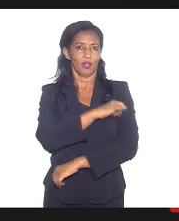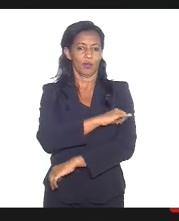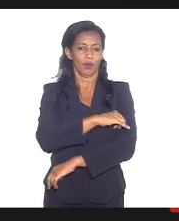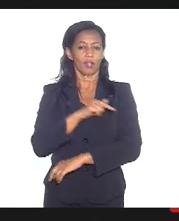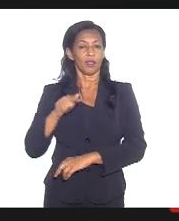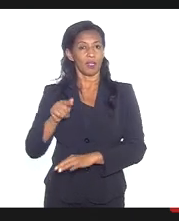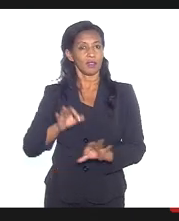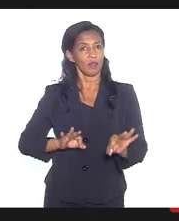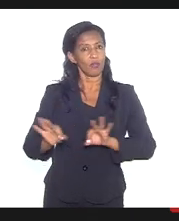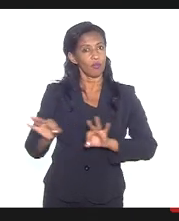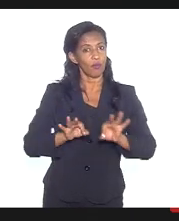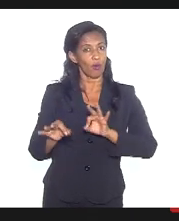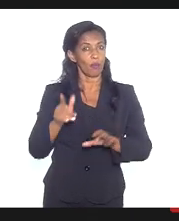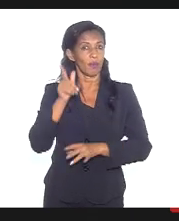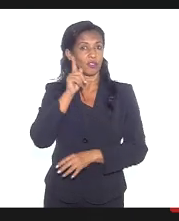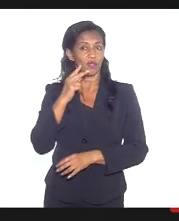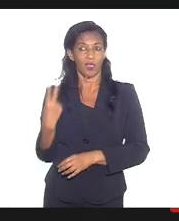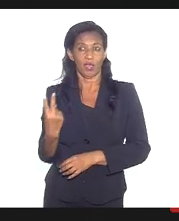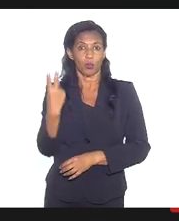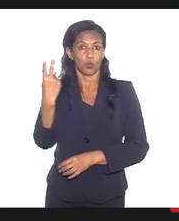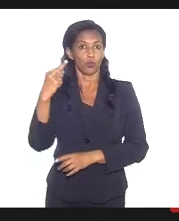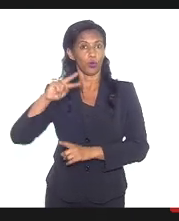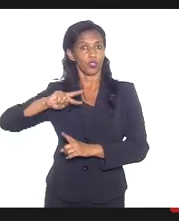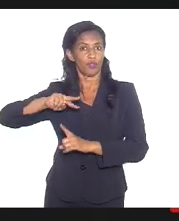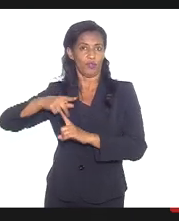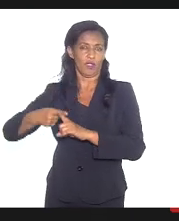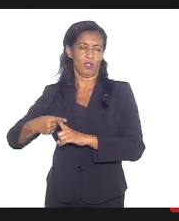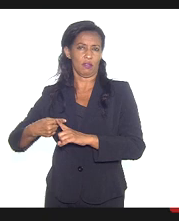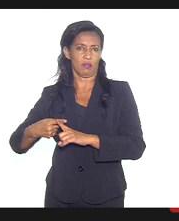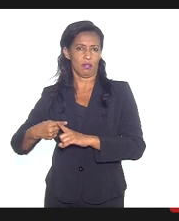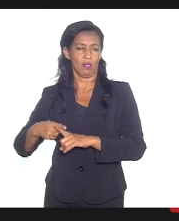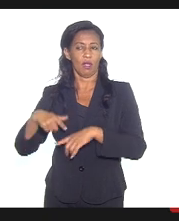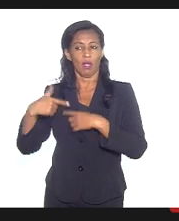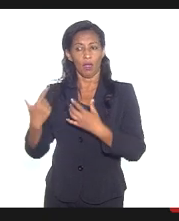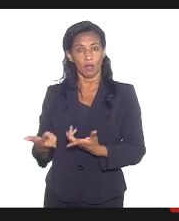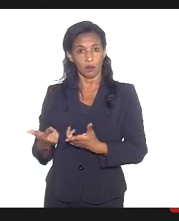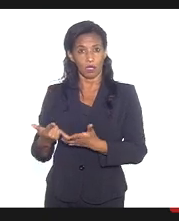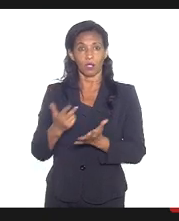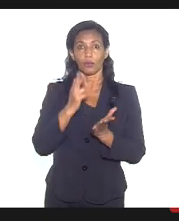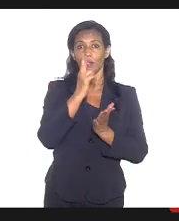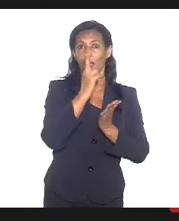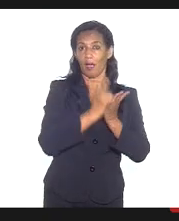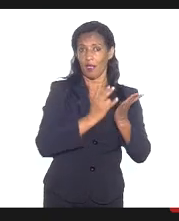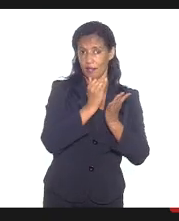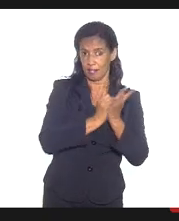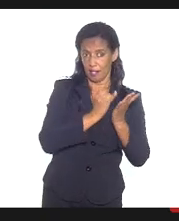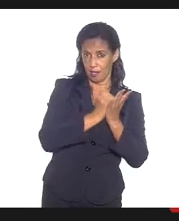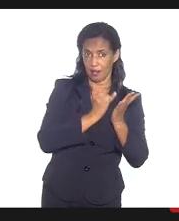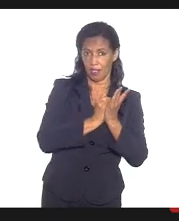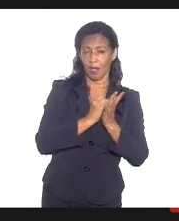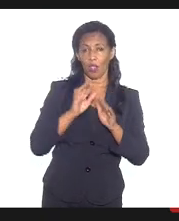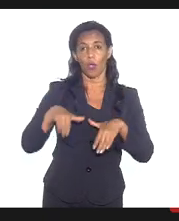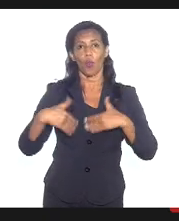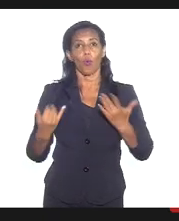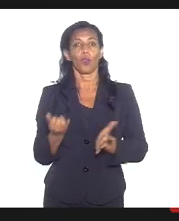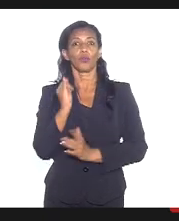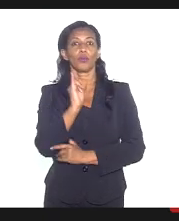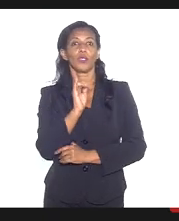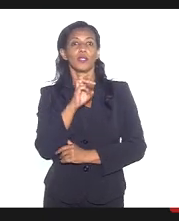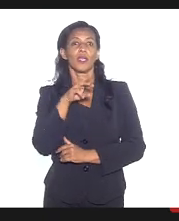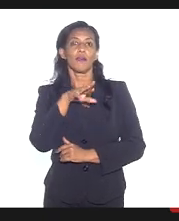desse modo a gente vai estar ganhando duas vezes. A gente vai estar ganhando tanto na receita não tributária quanto no